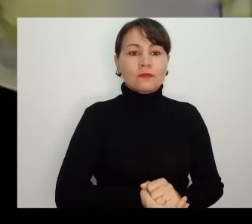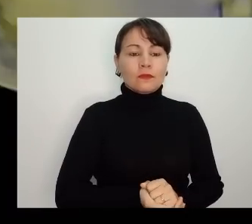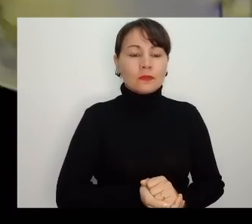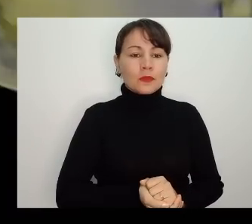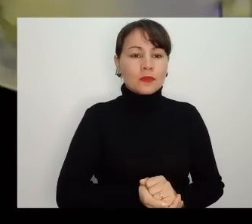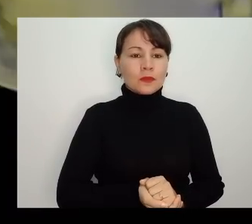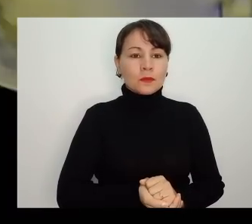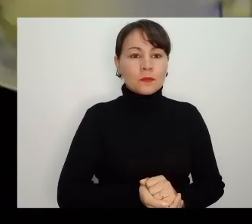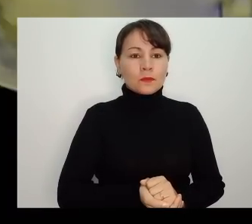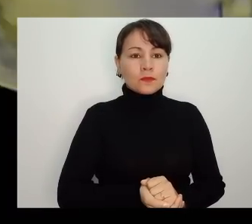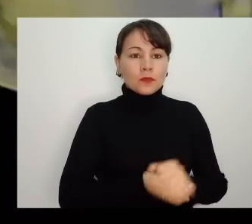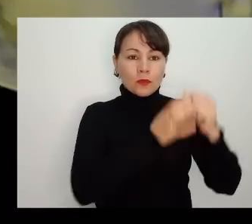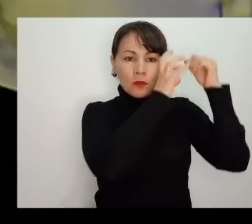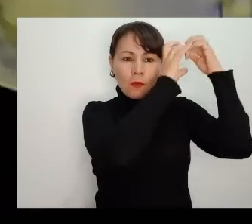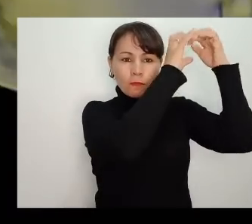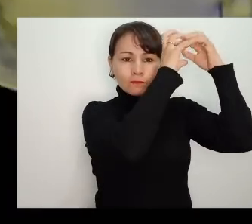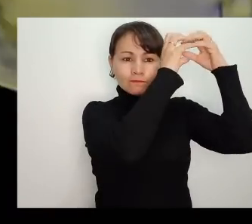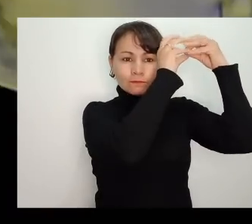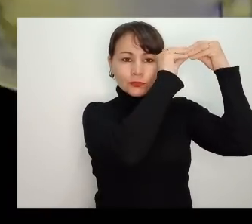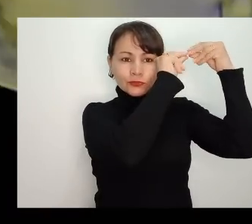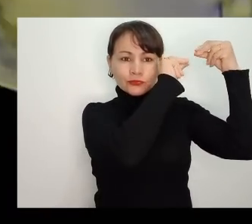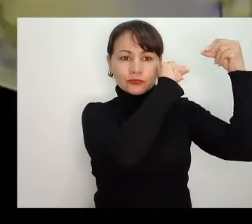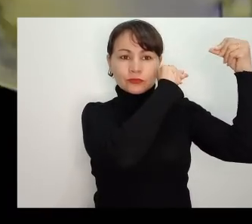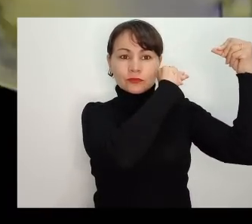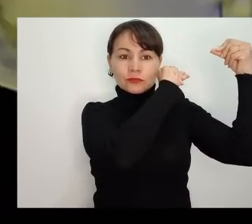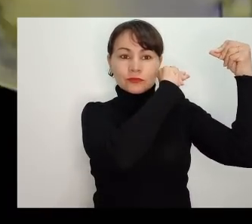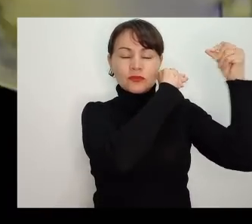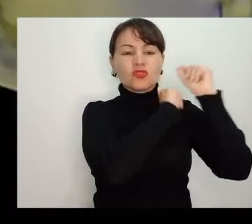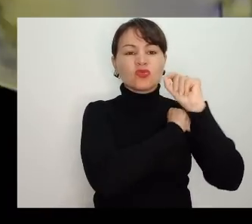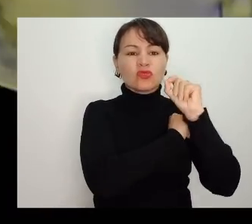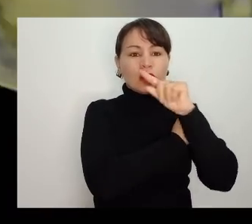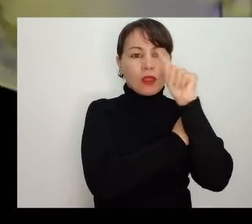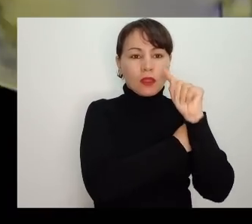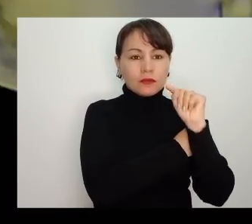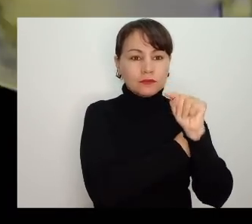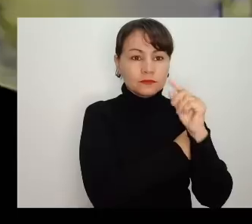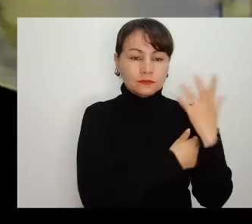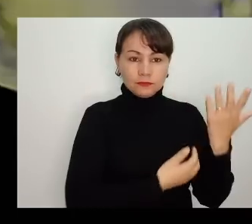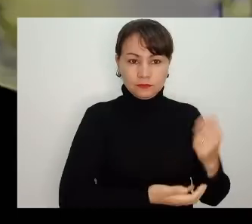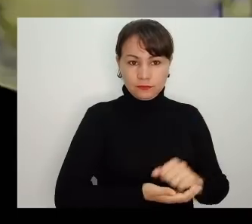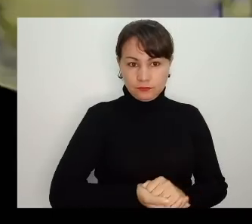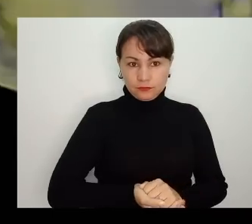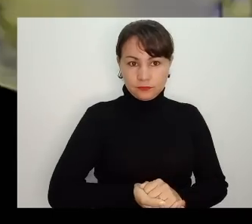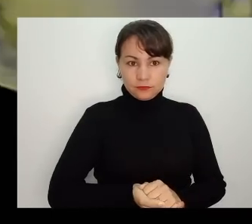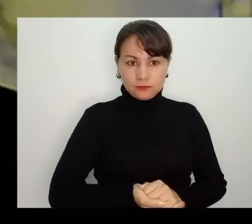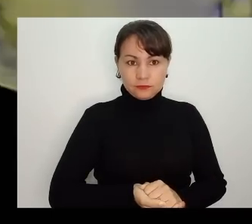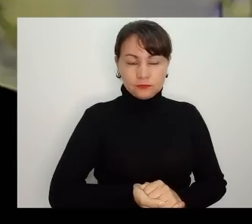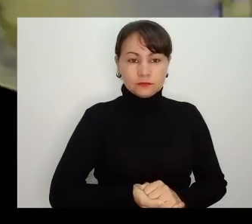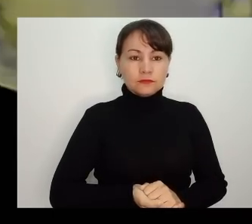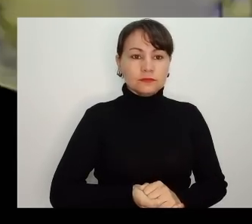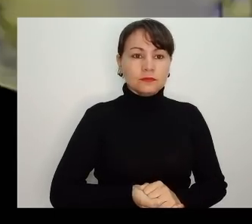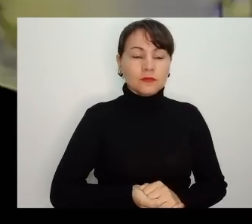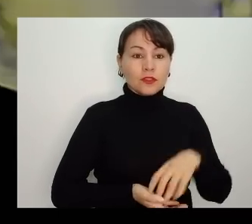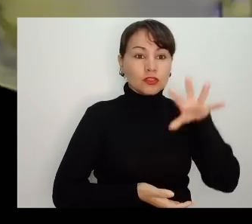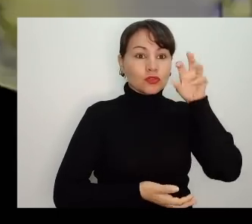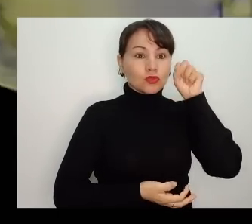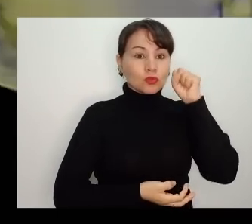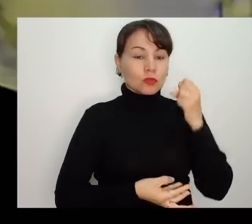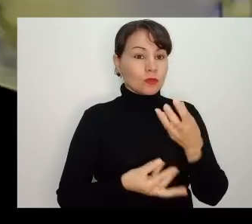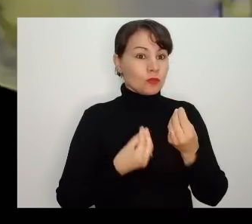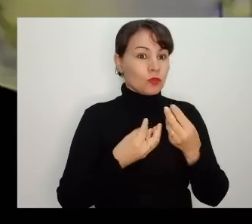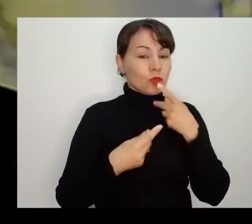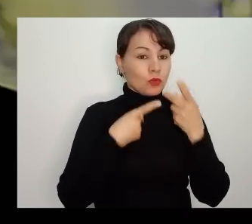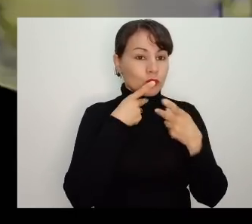primeiramente, sobre a neuroplasticidade. O que seria uma neuroplasticidade? A